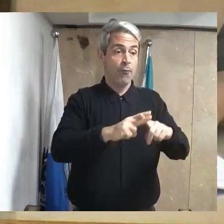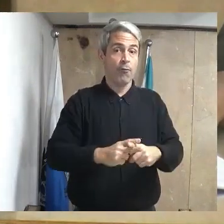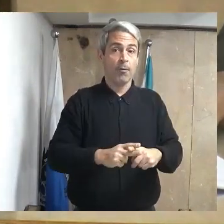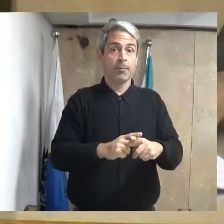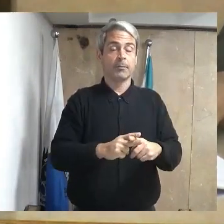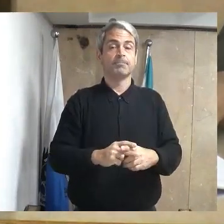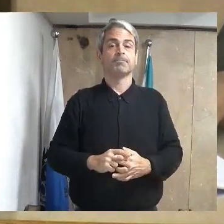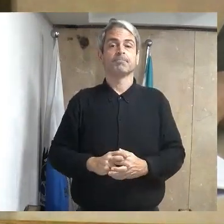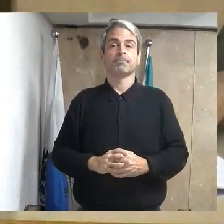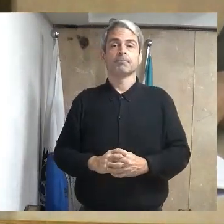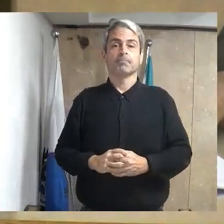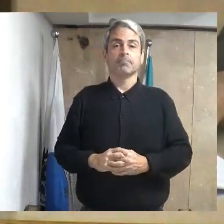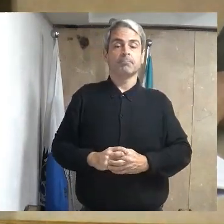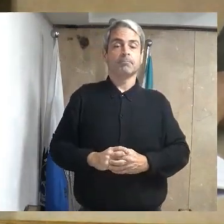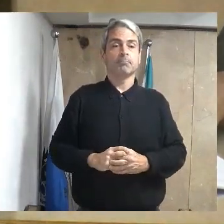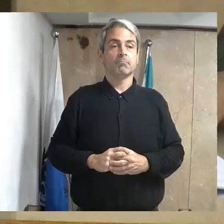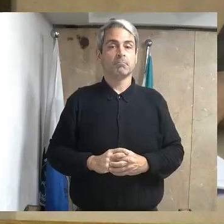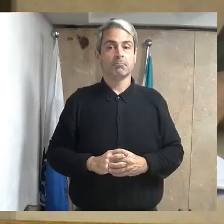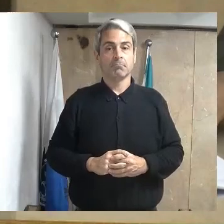saúde.